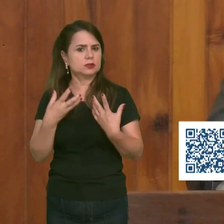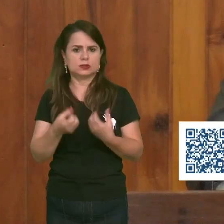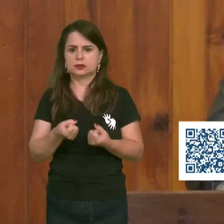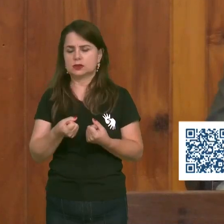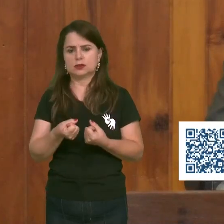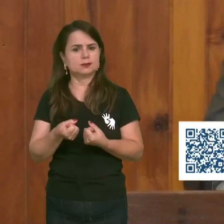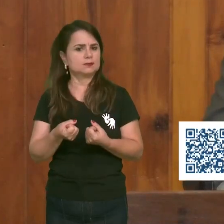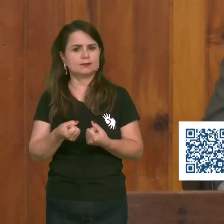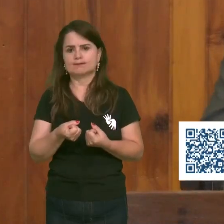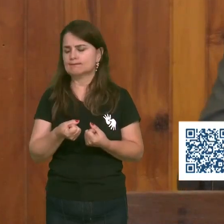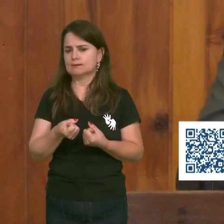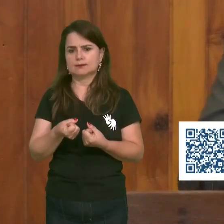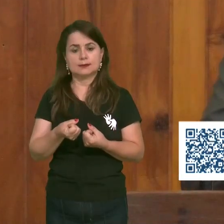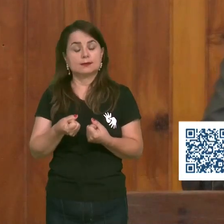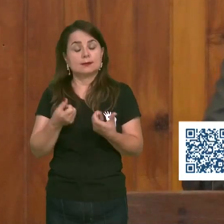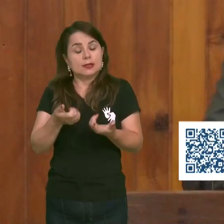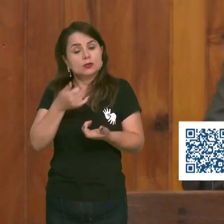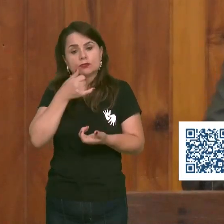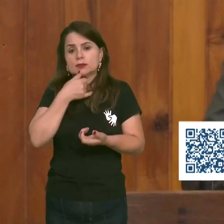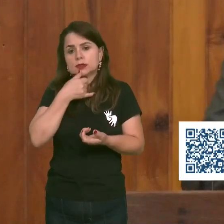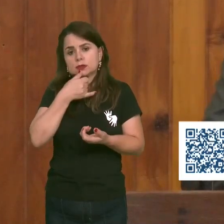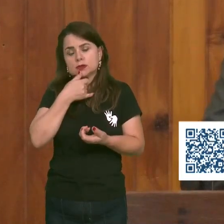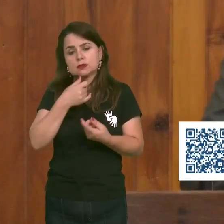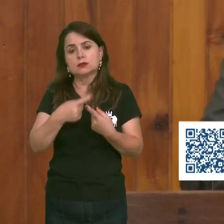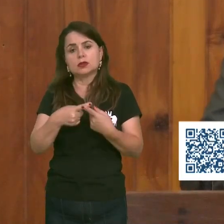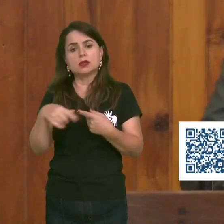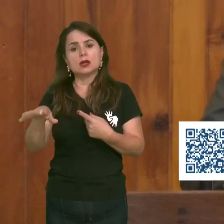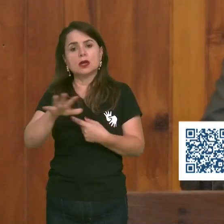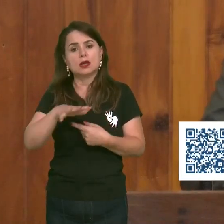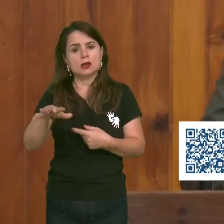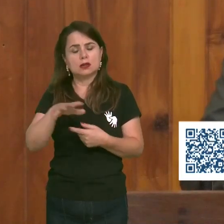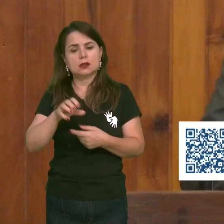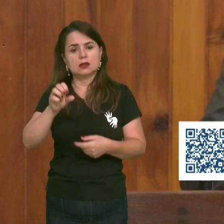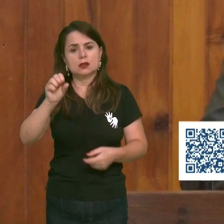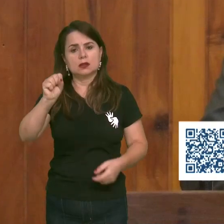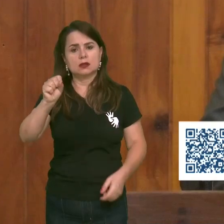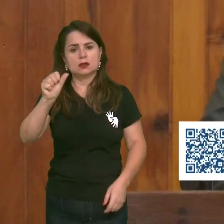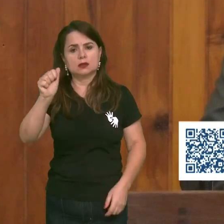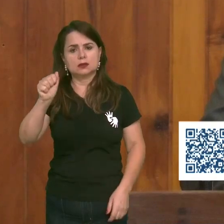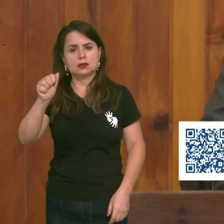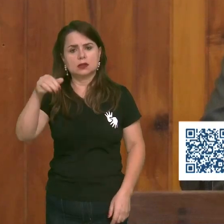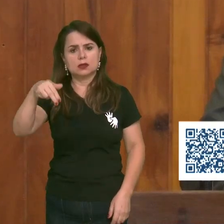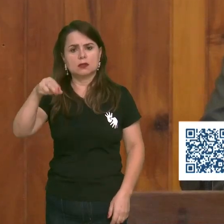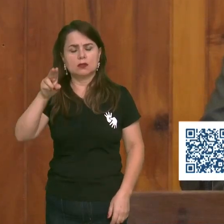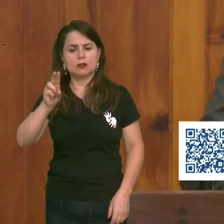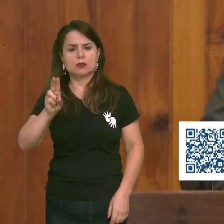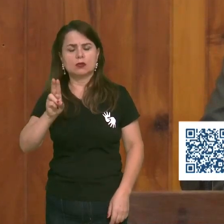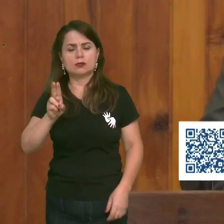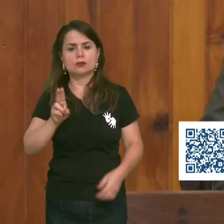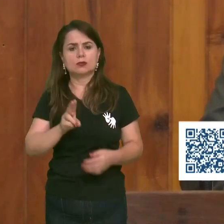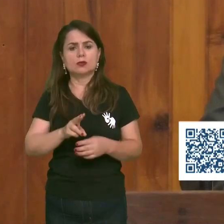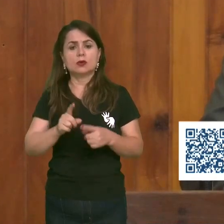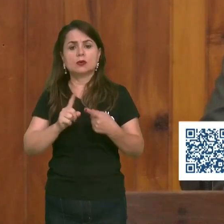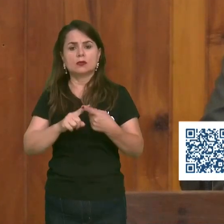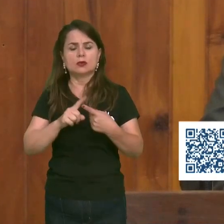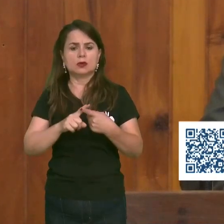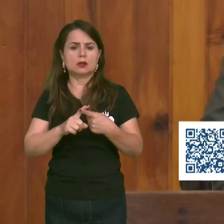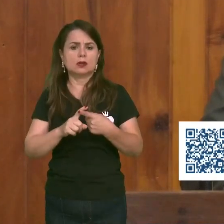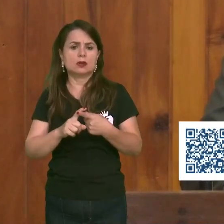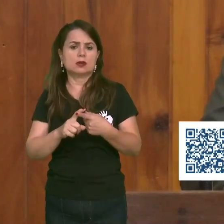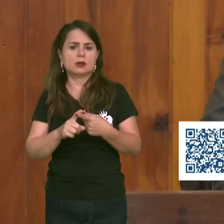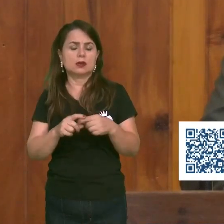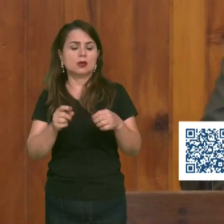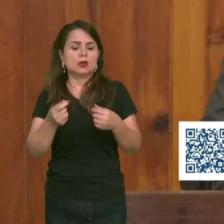essa com esse setor de gerenciamento dessa empresa onde vai administrar todo o serviço de